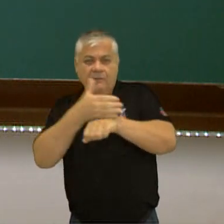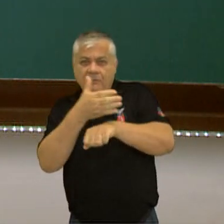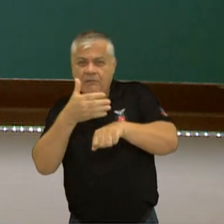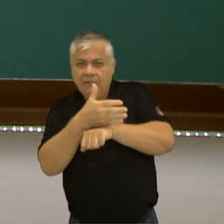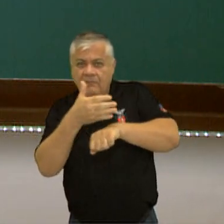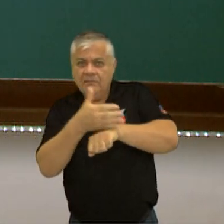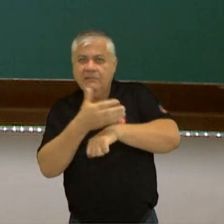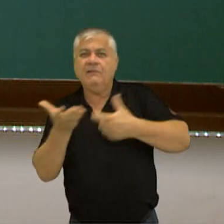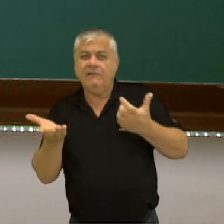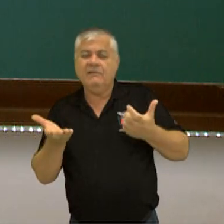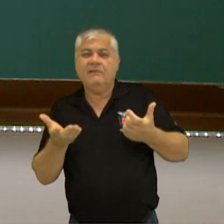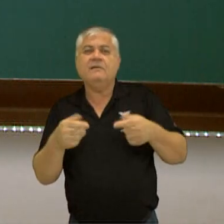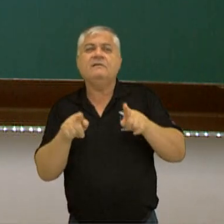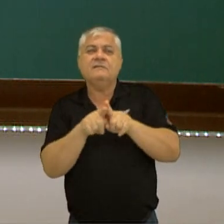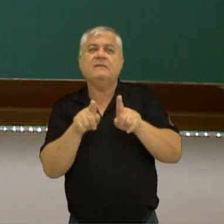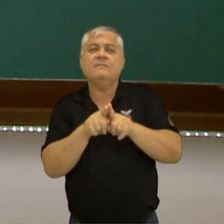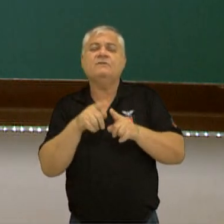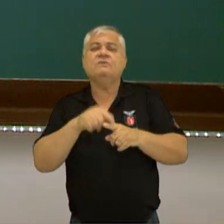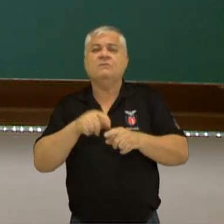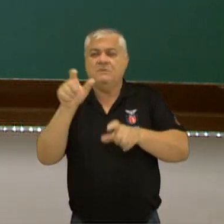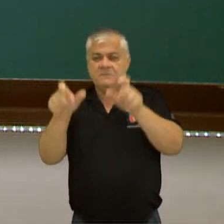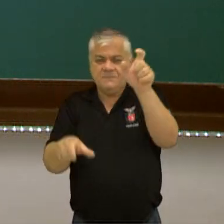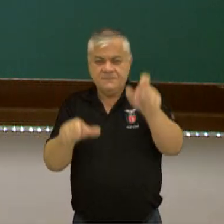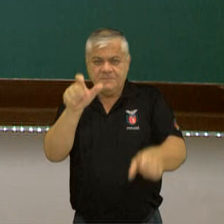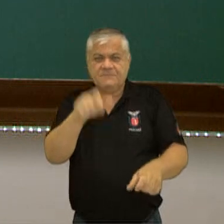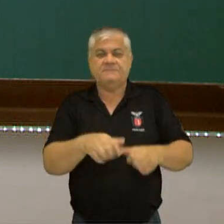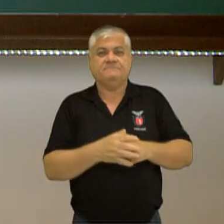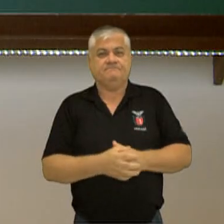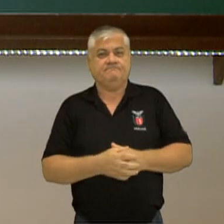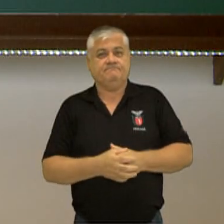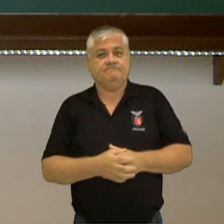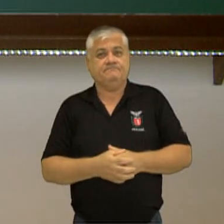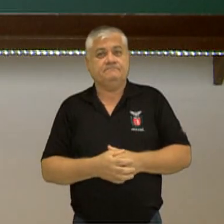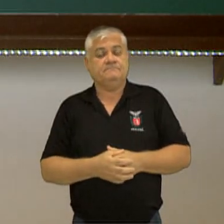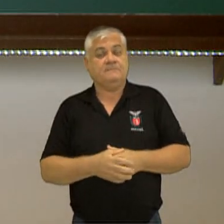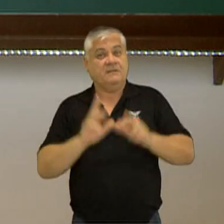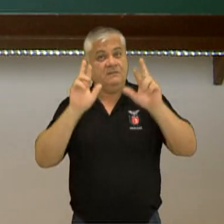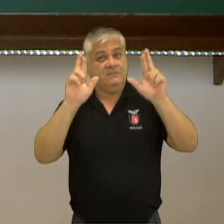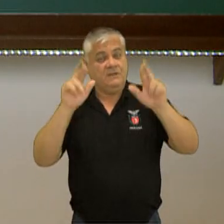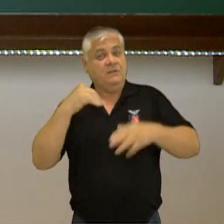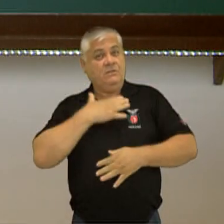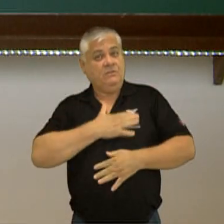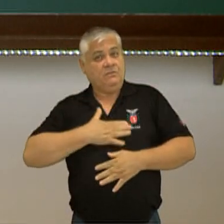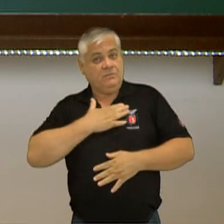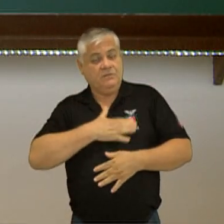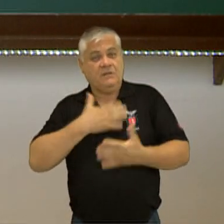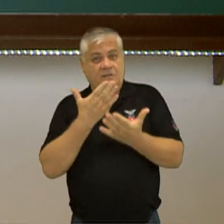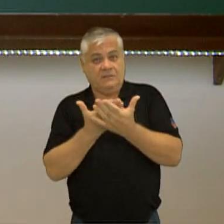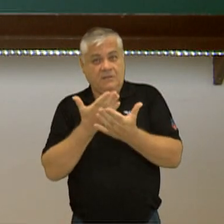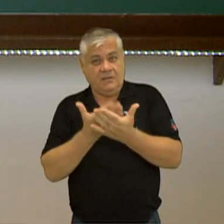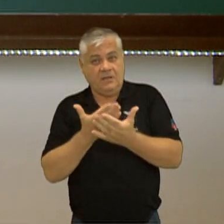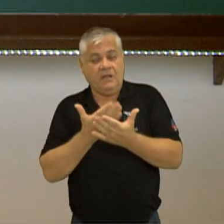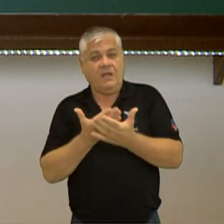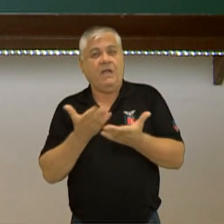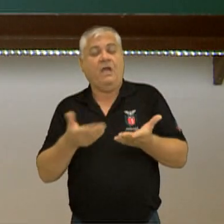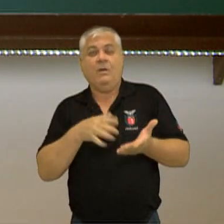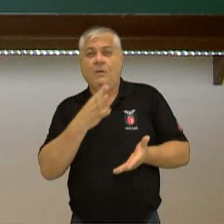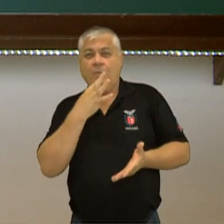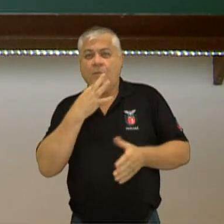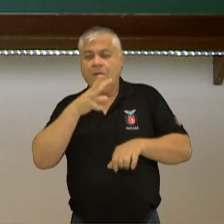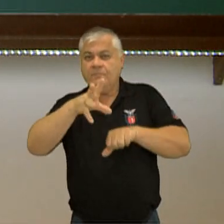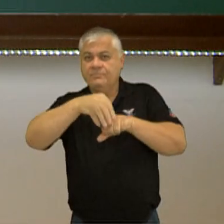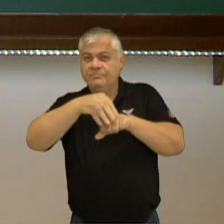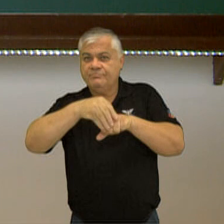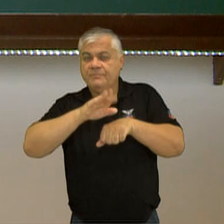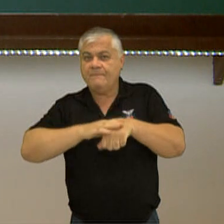do beisebol e sobre os jogadores. Então eu espero que vocês tenham gostado dessa aula, adquirido mais conhecimento sobre